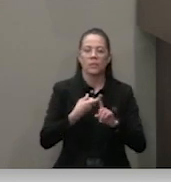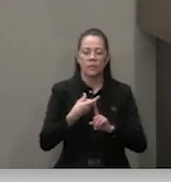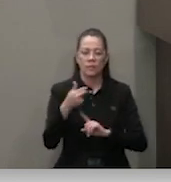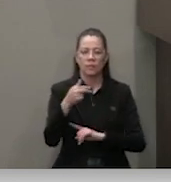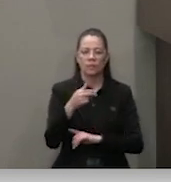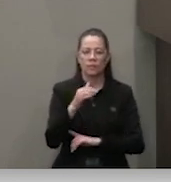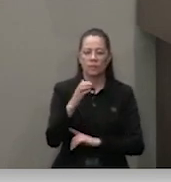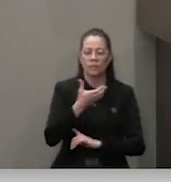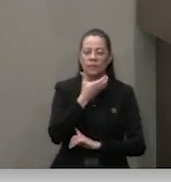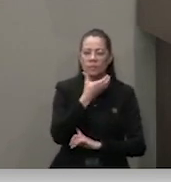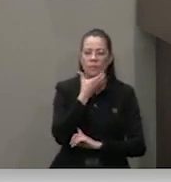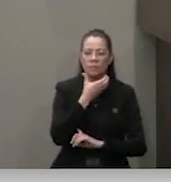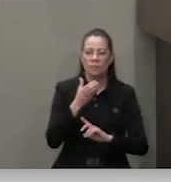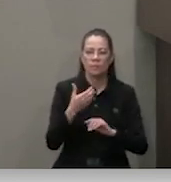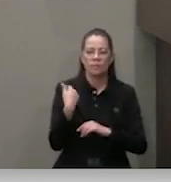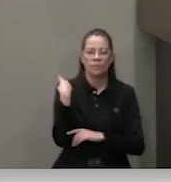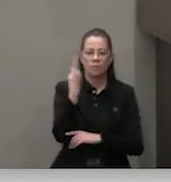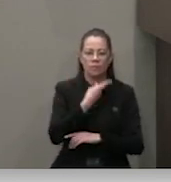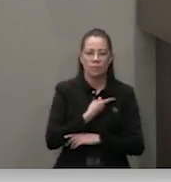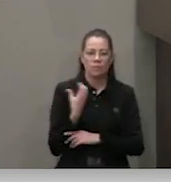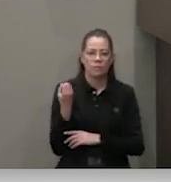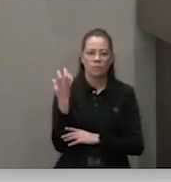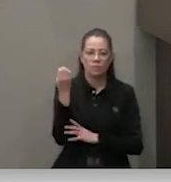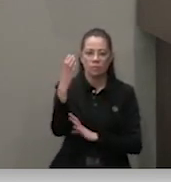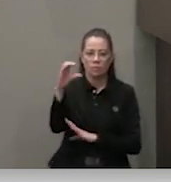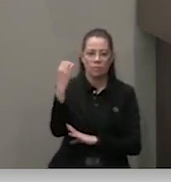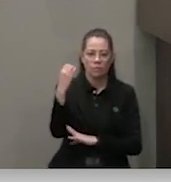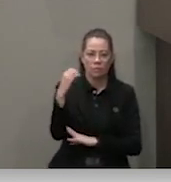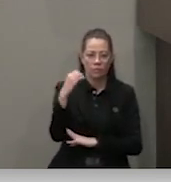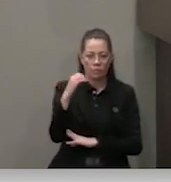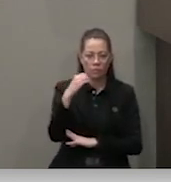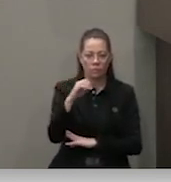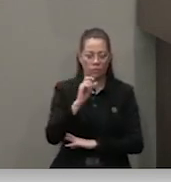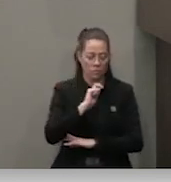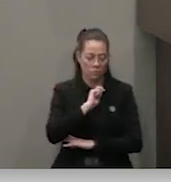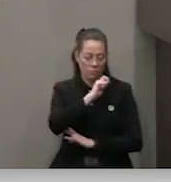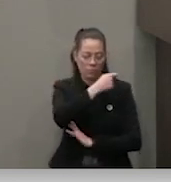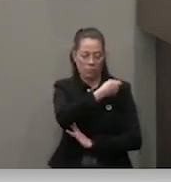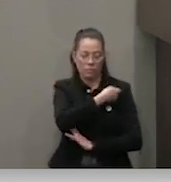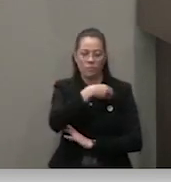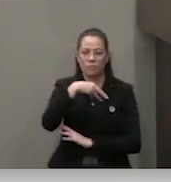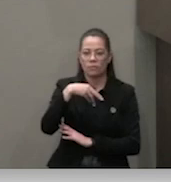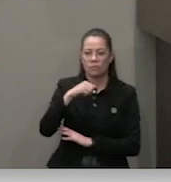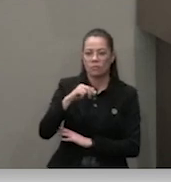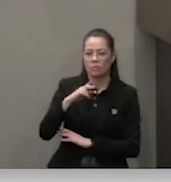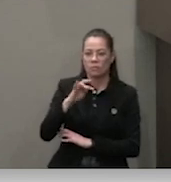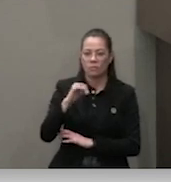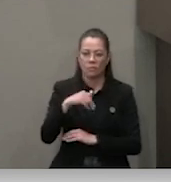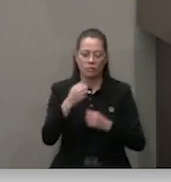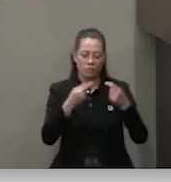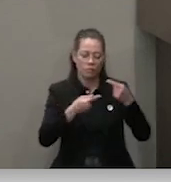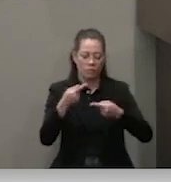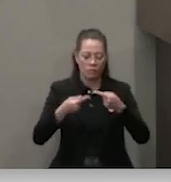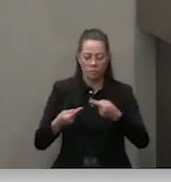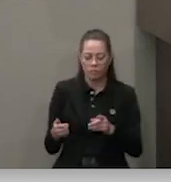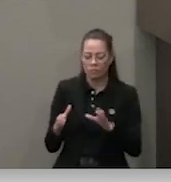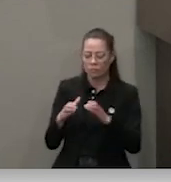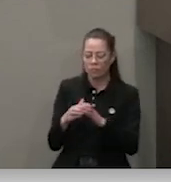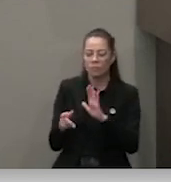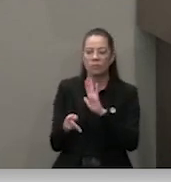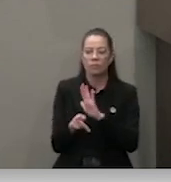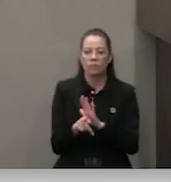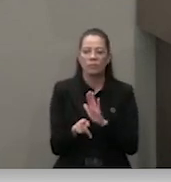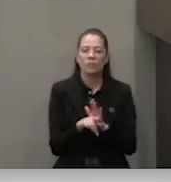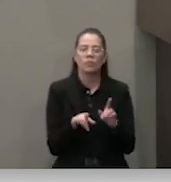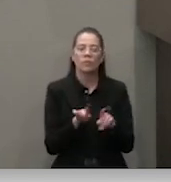pública proposta pelo deputado estadual Capitão Martim que irá debater conversar com a com as classes